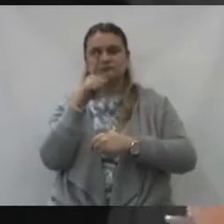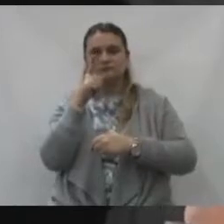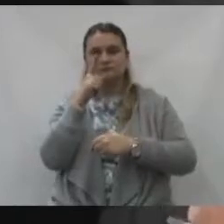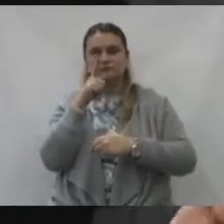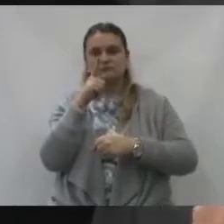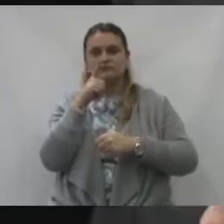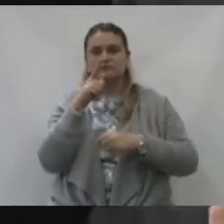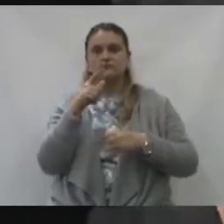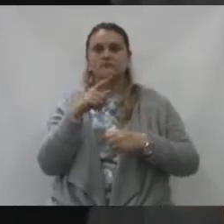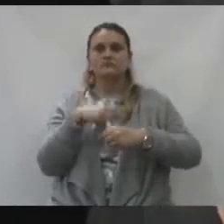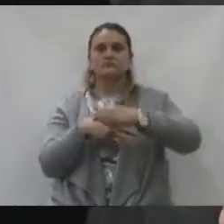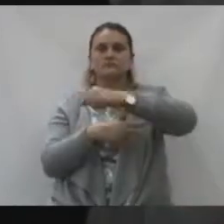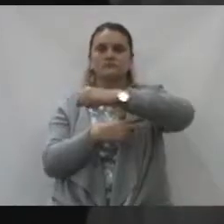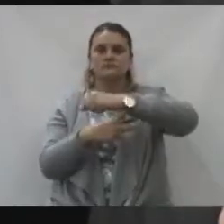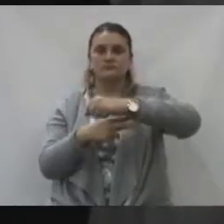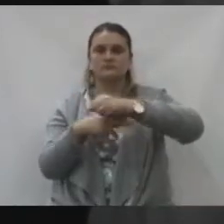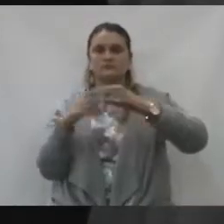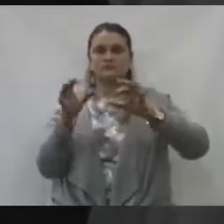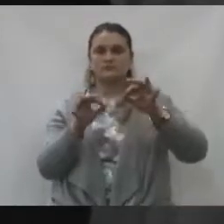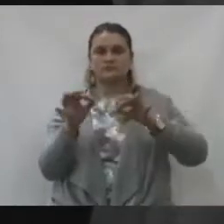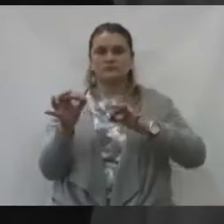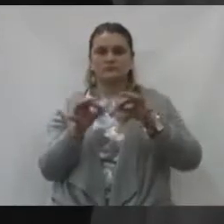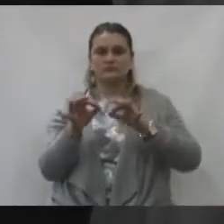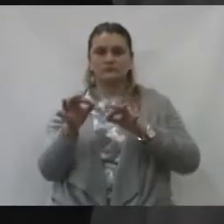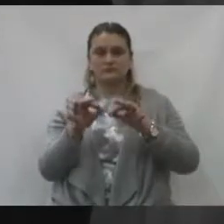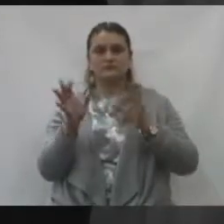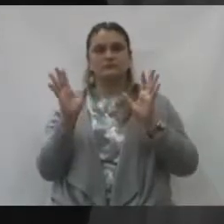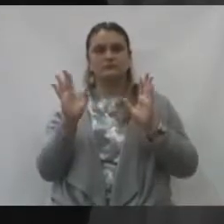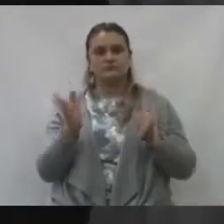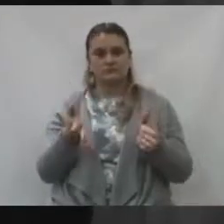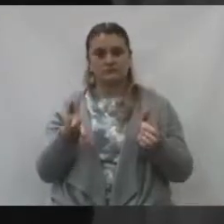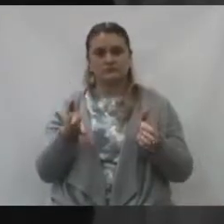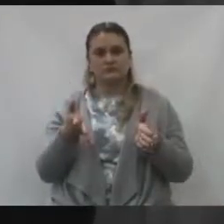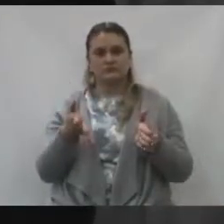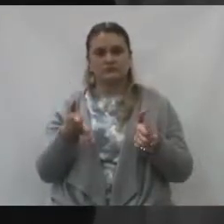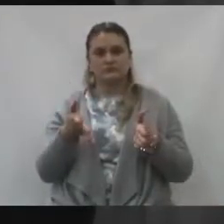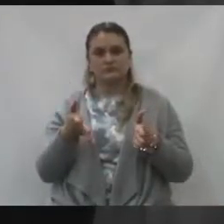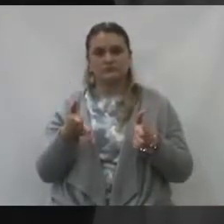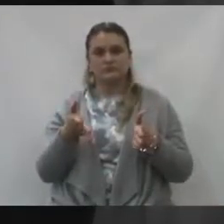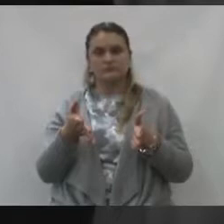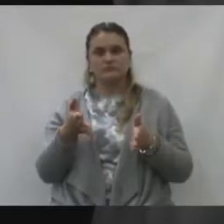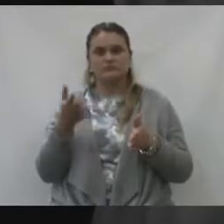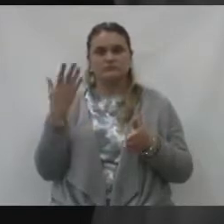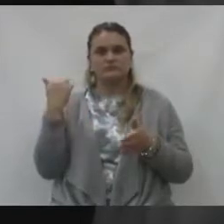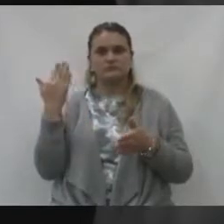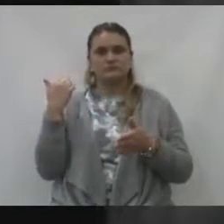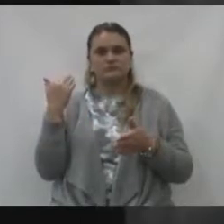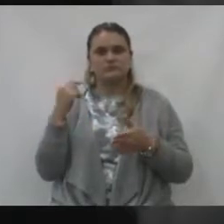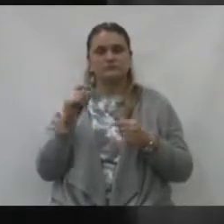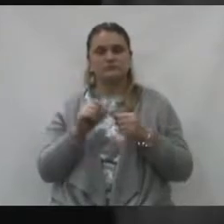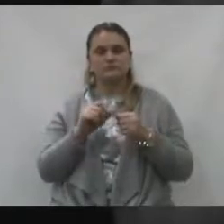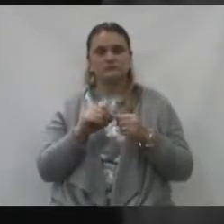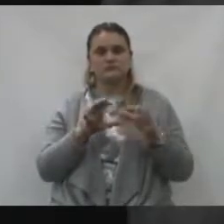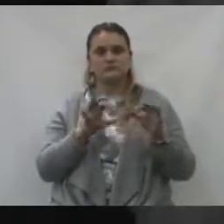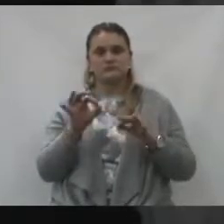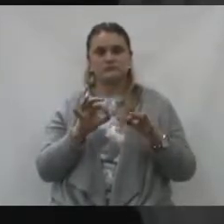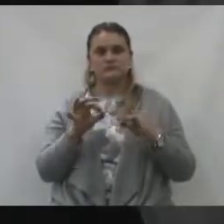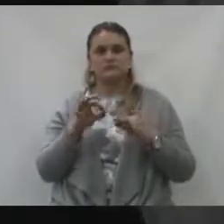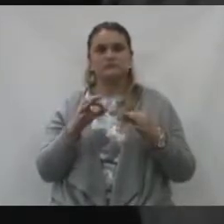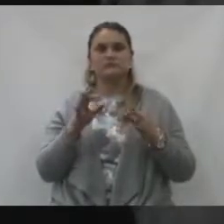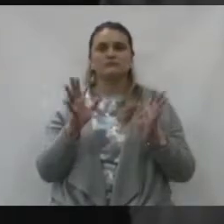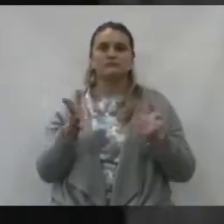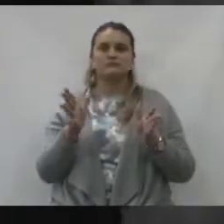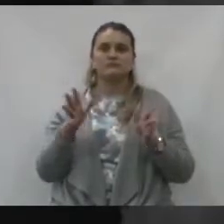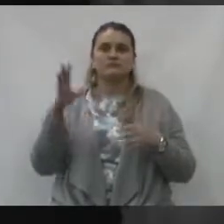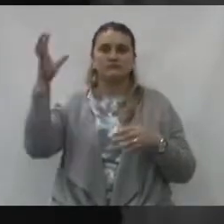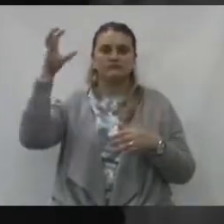que a ponte estivesse sendo implantada. Já há muitos dias estão